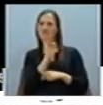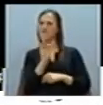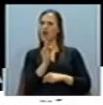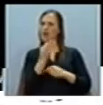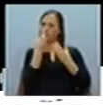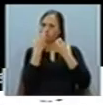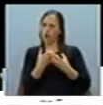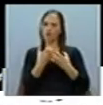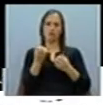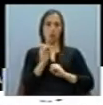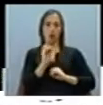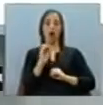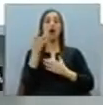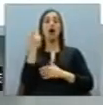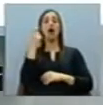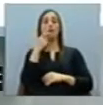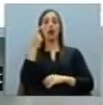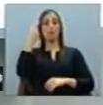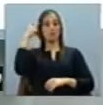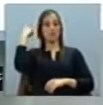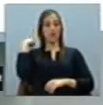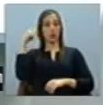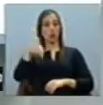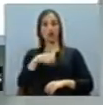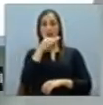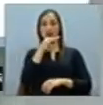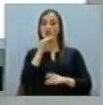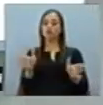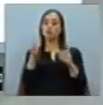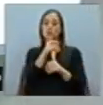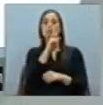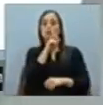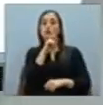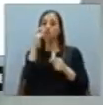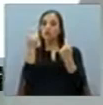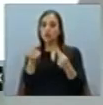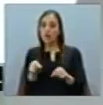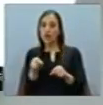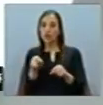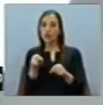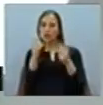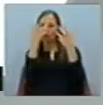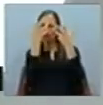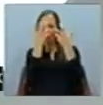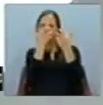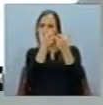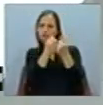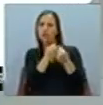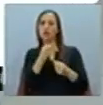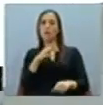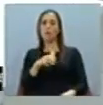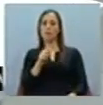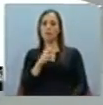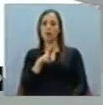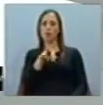em abril do ano passado, nós falámos mesmo aqui neste estúdio de uma hipótese para aquele escurecimento de Mercúrio que estaria